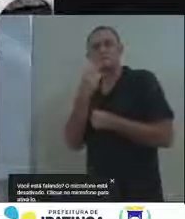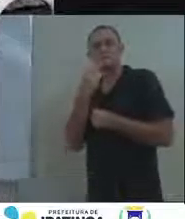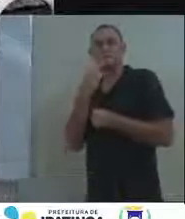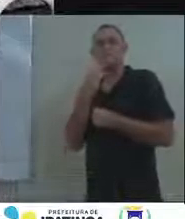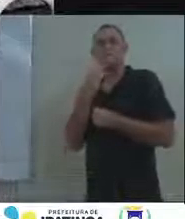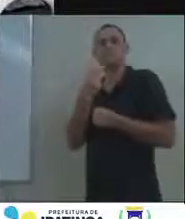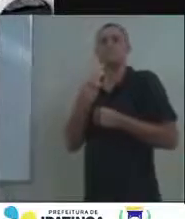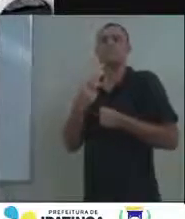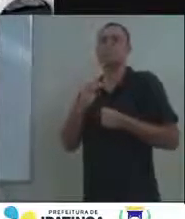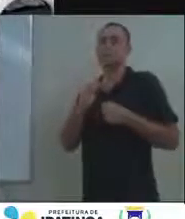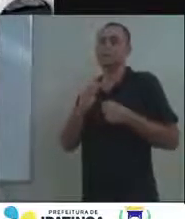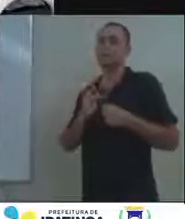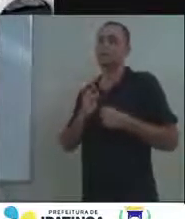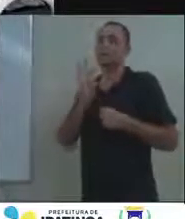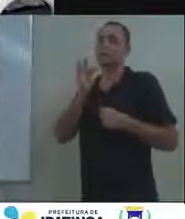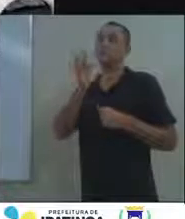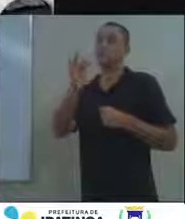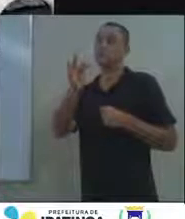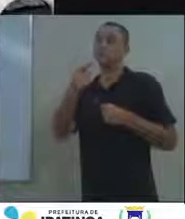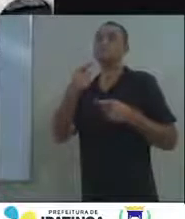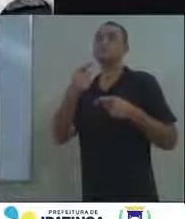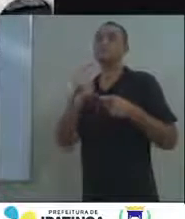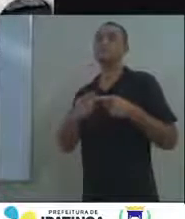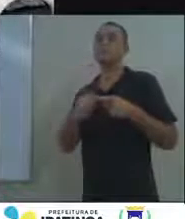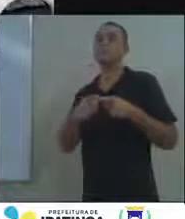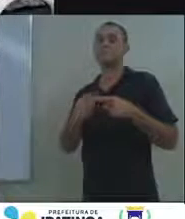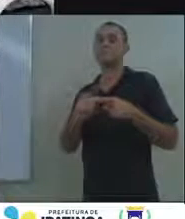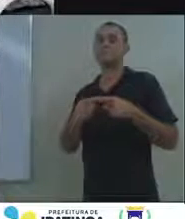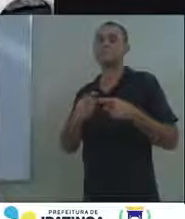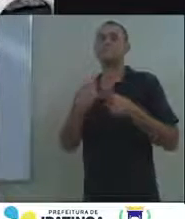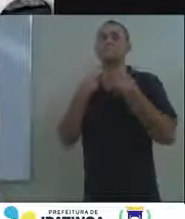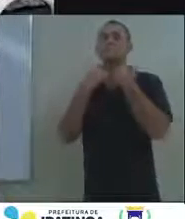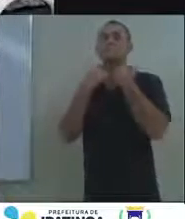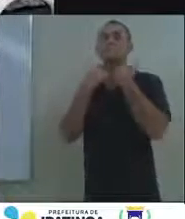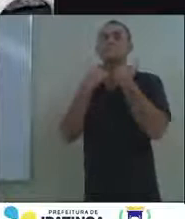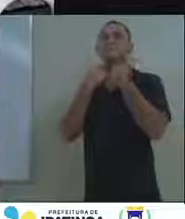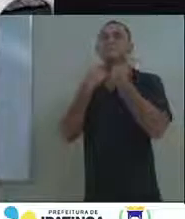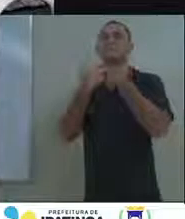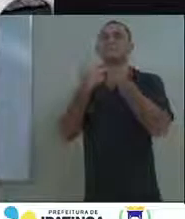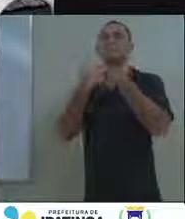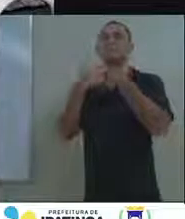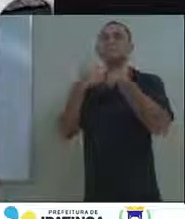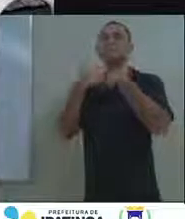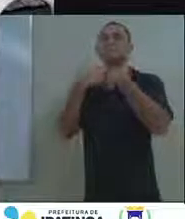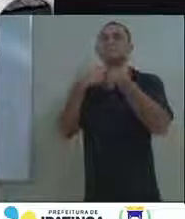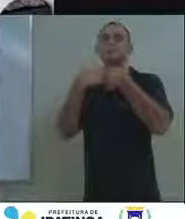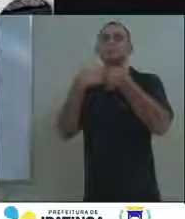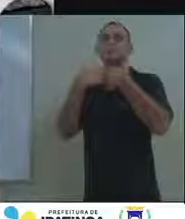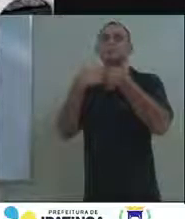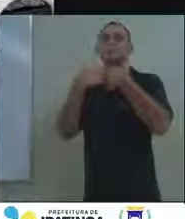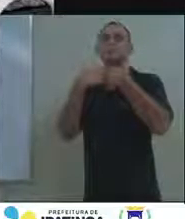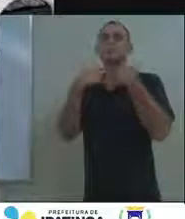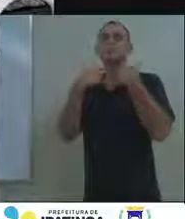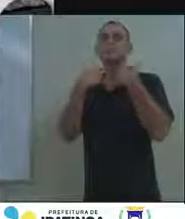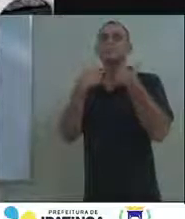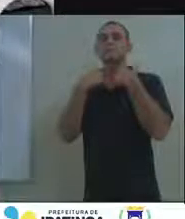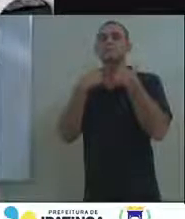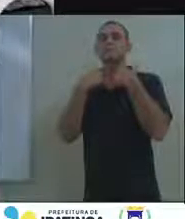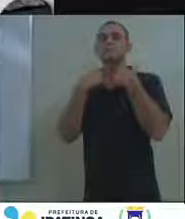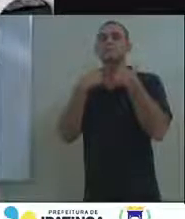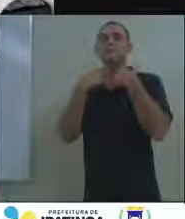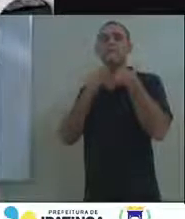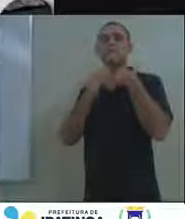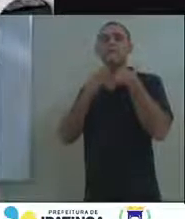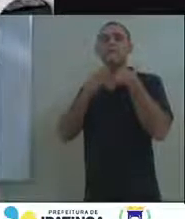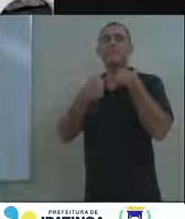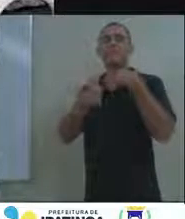ter um cansaço, uma fadiga vocal, uma lesão da minha prega vocal. Então, se eu entrar dentro de uma sala de